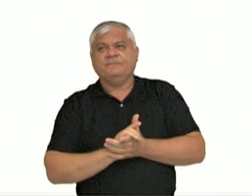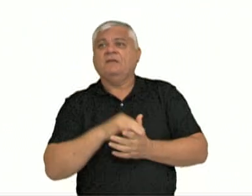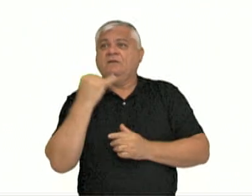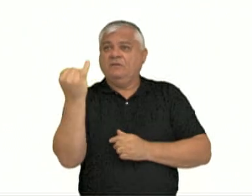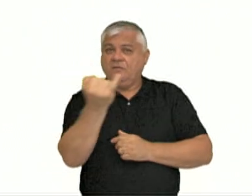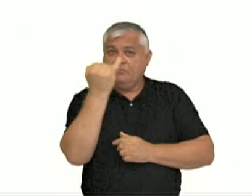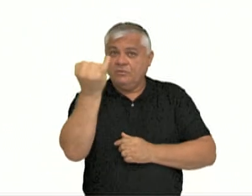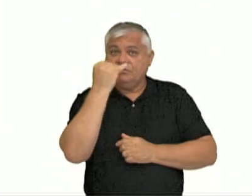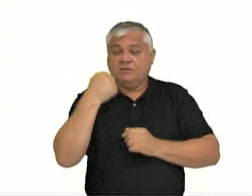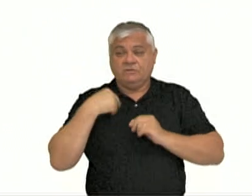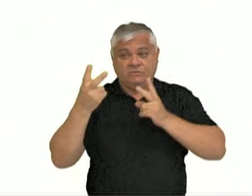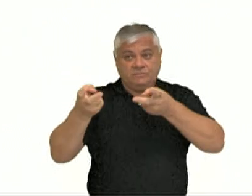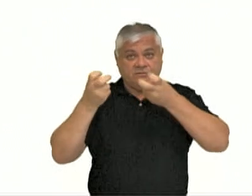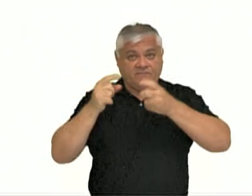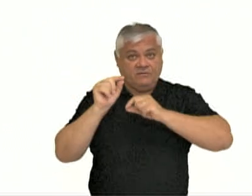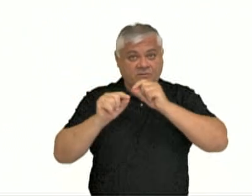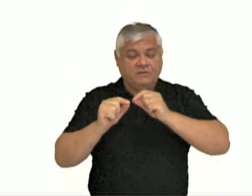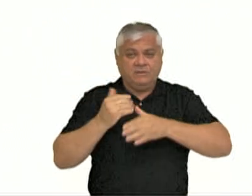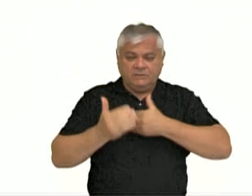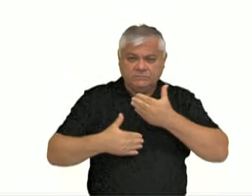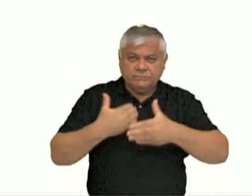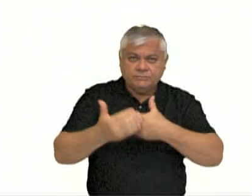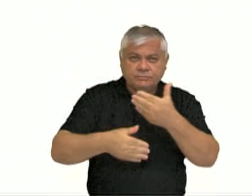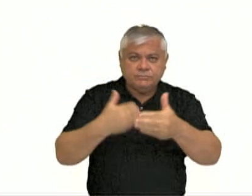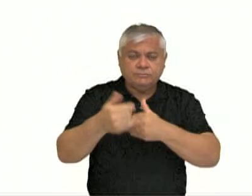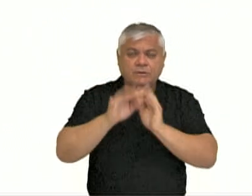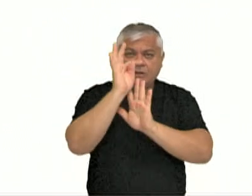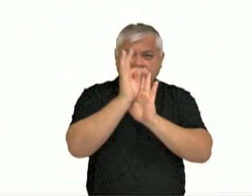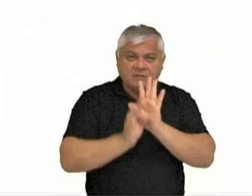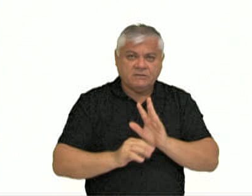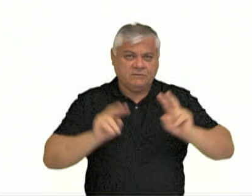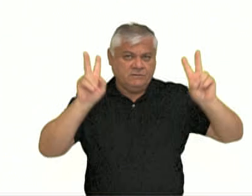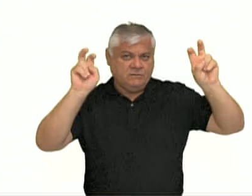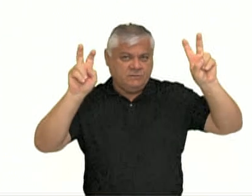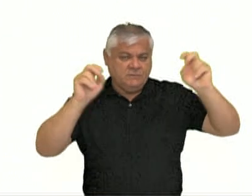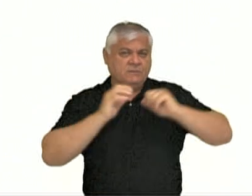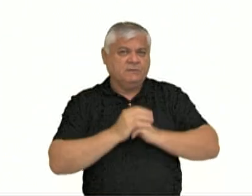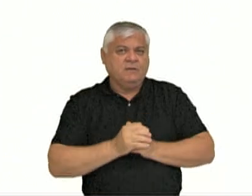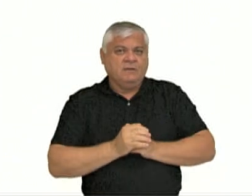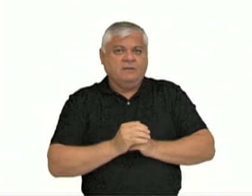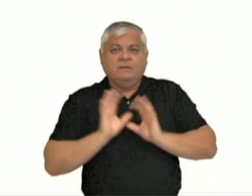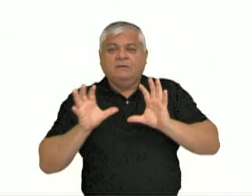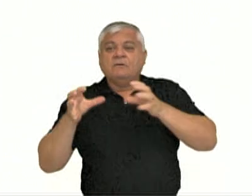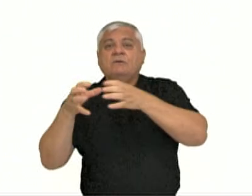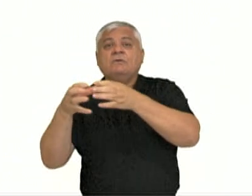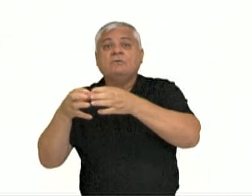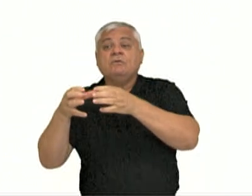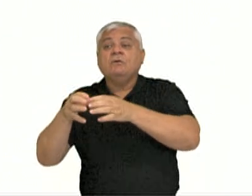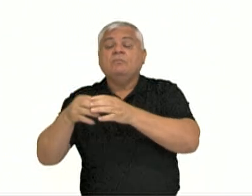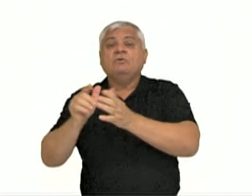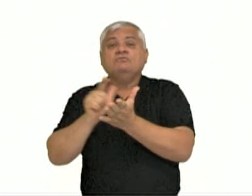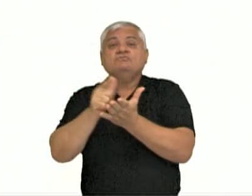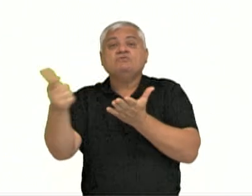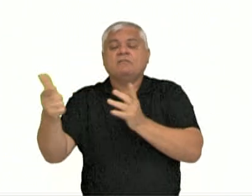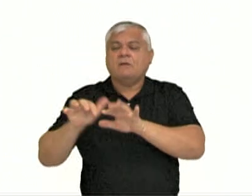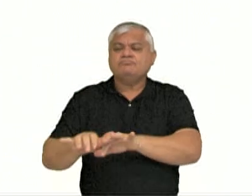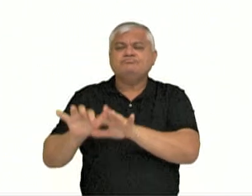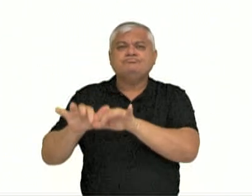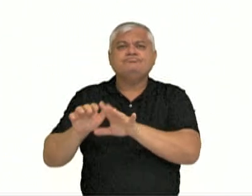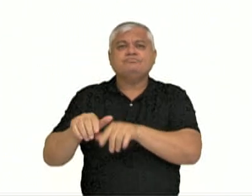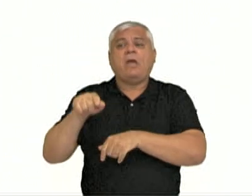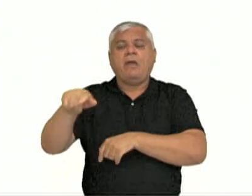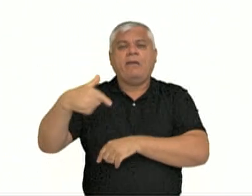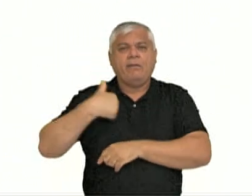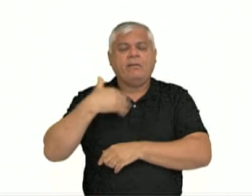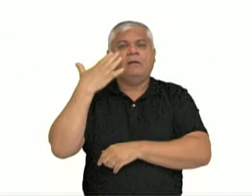importante observar que, ao desenvolver o tema proposto, o grupo de editorialistas ele tem uma tendência